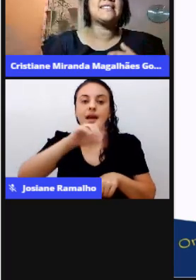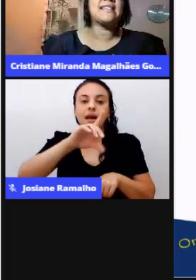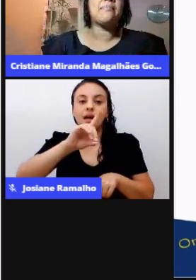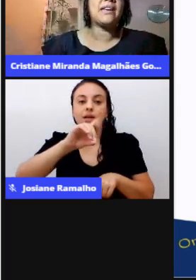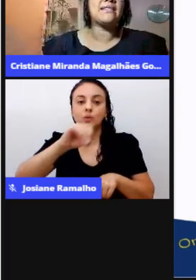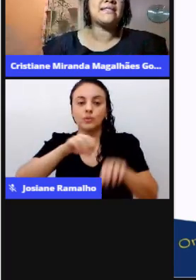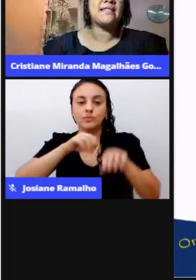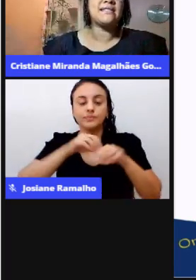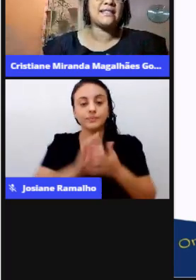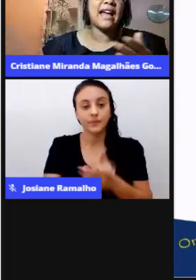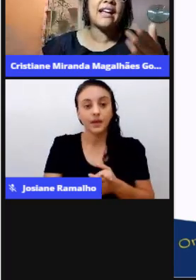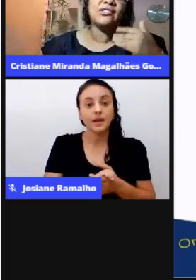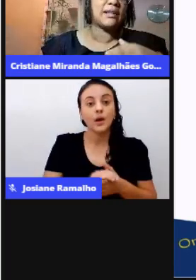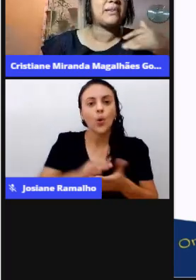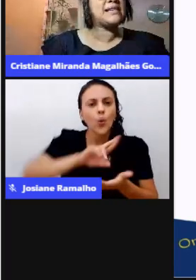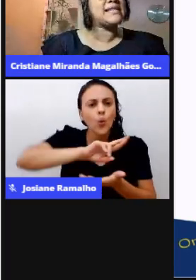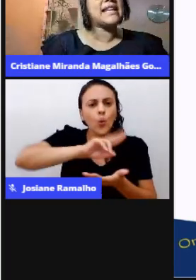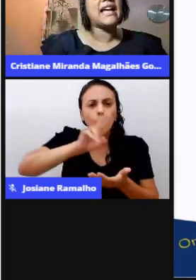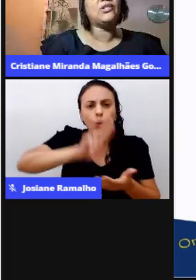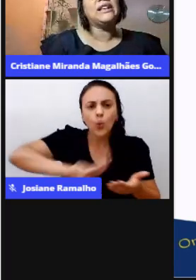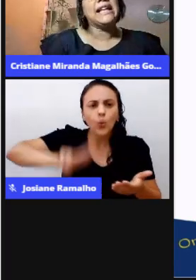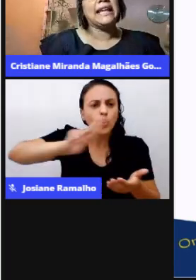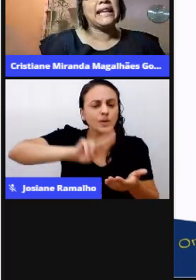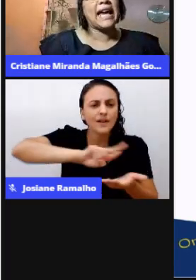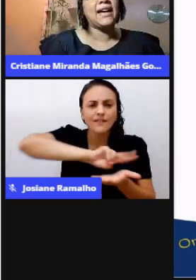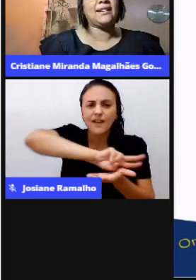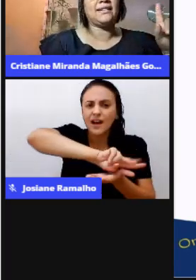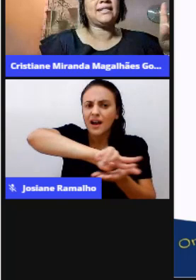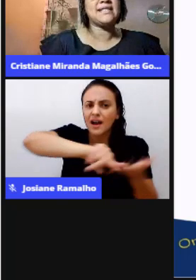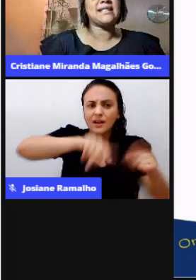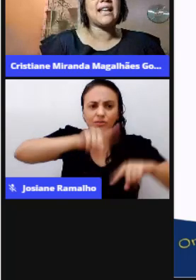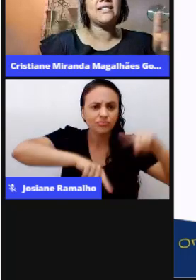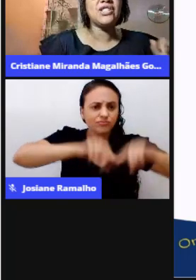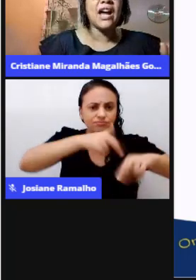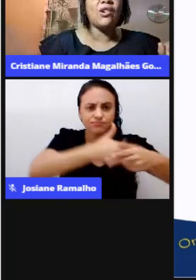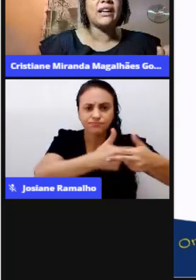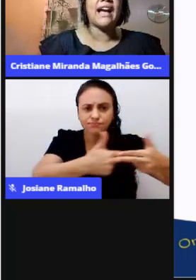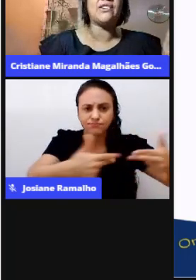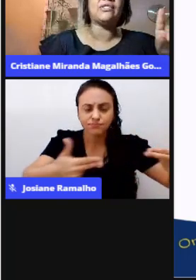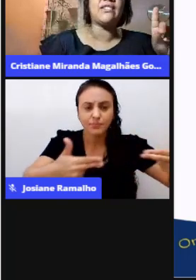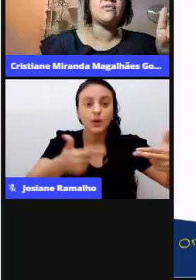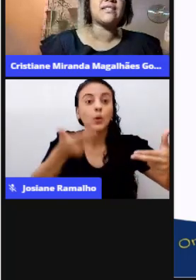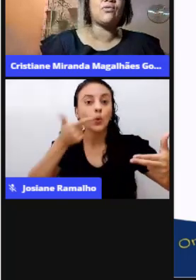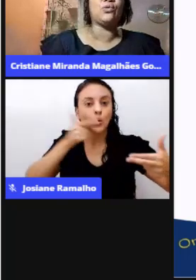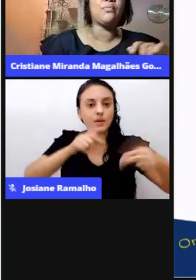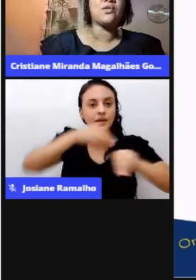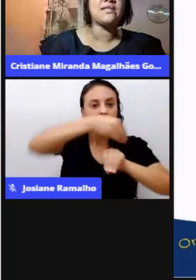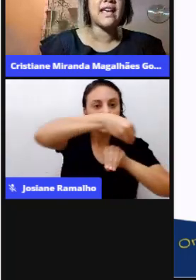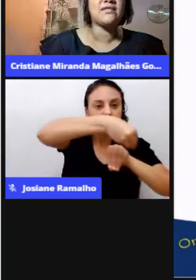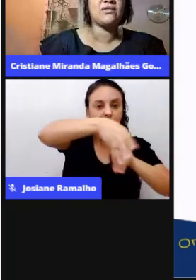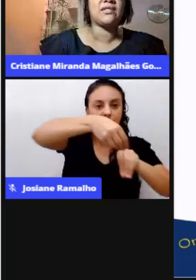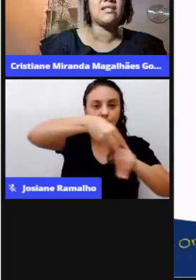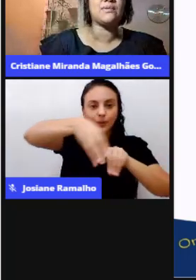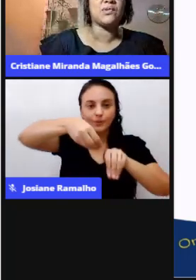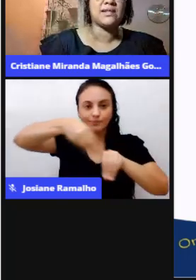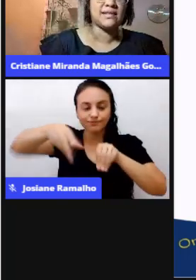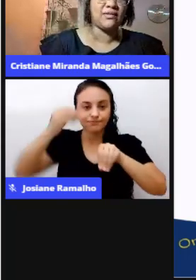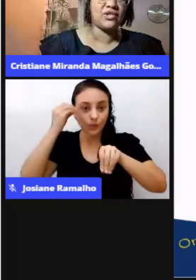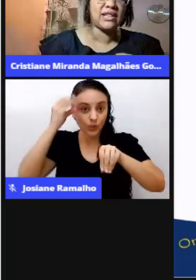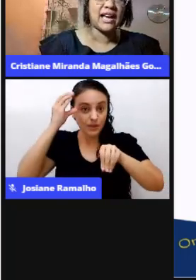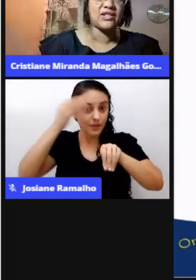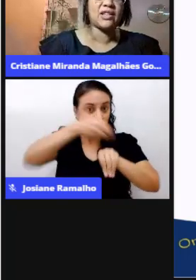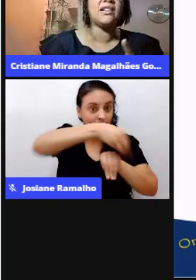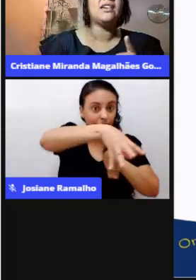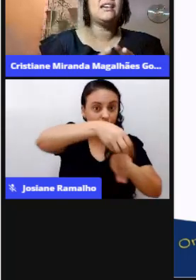fazer esse saber a ser ensinado, saber ensinado, lá na sala de aula. Aí eu tenho o segundo processo de